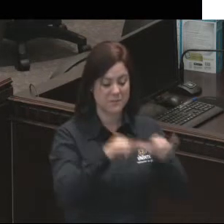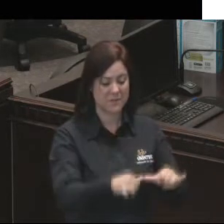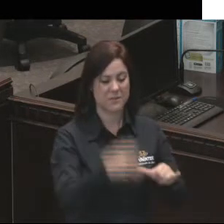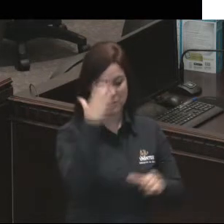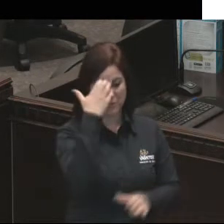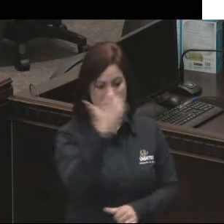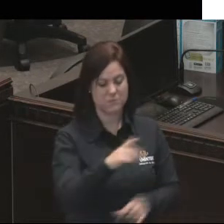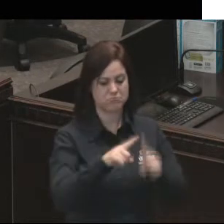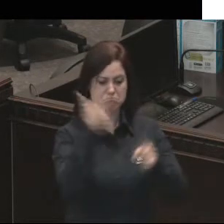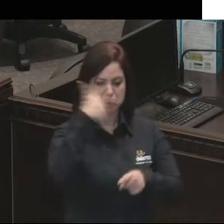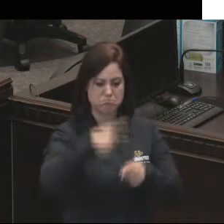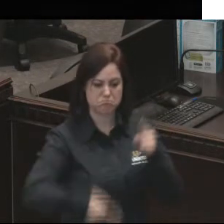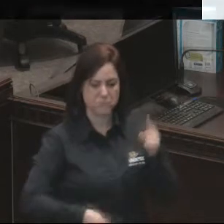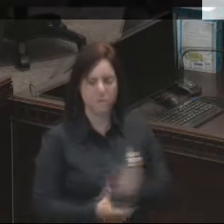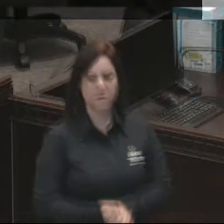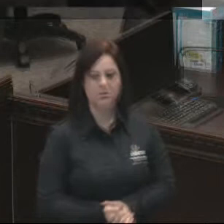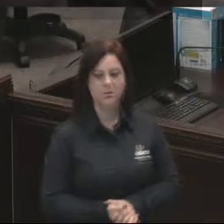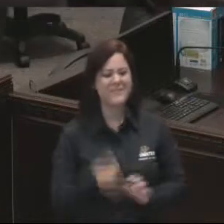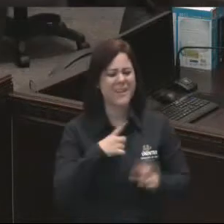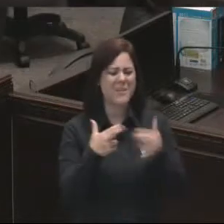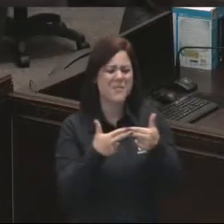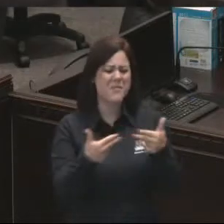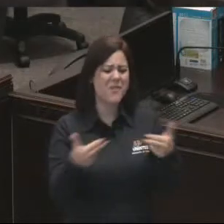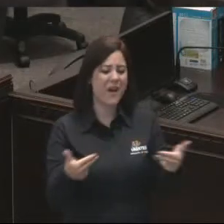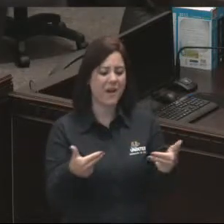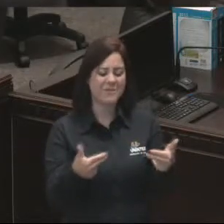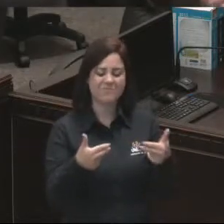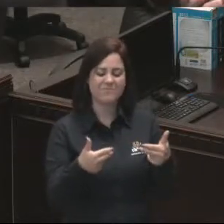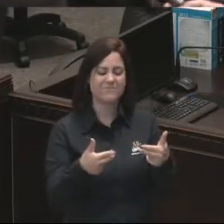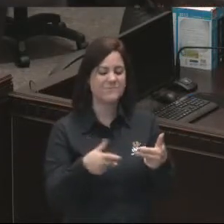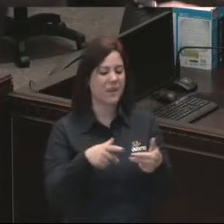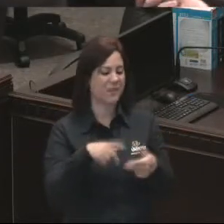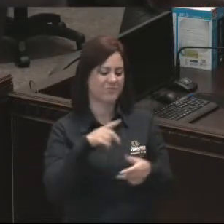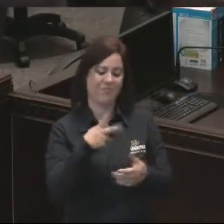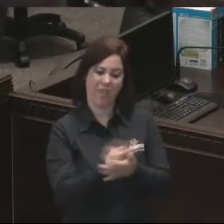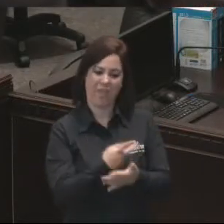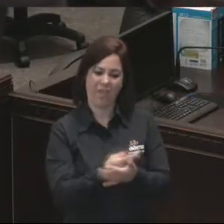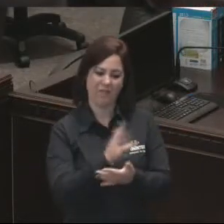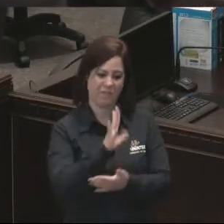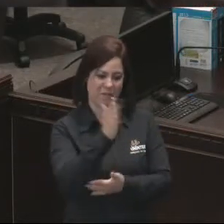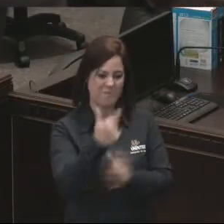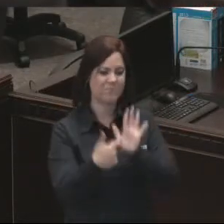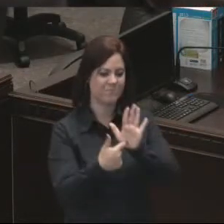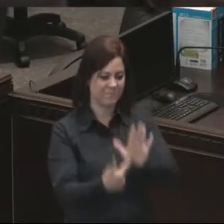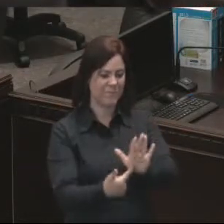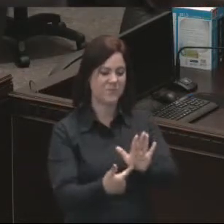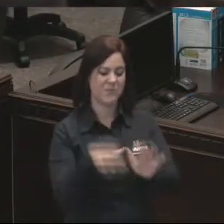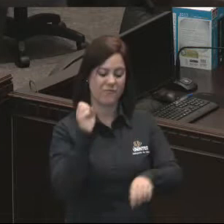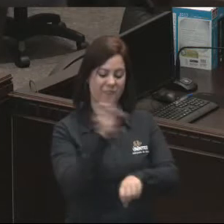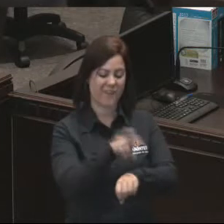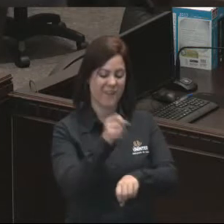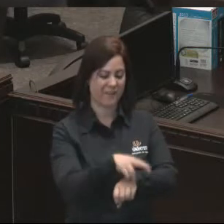Curitiba. Então, a gente tem vários produtos, né, que estão irregulares, que pareceram presentes nesses